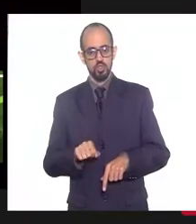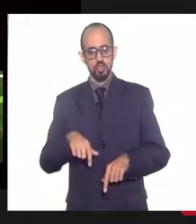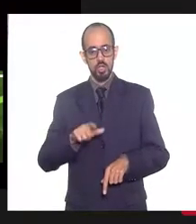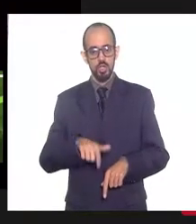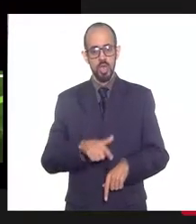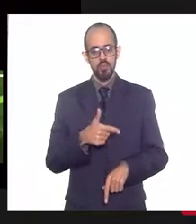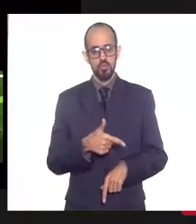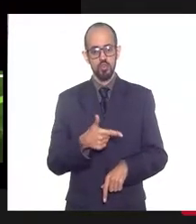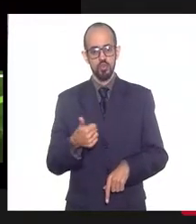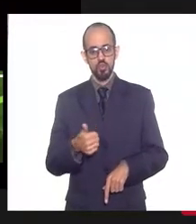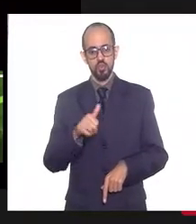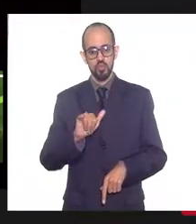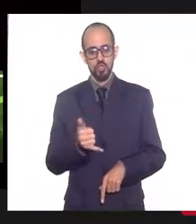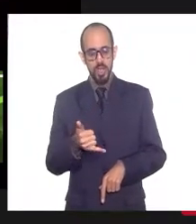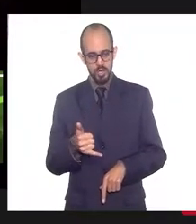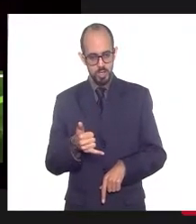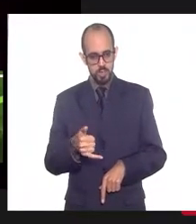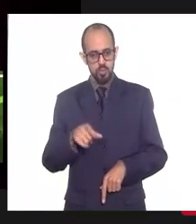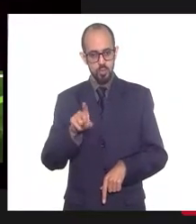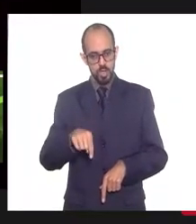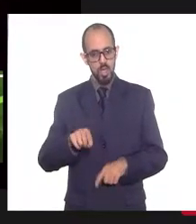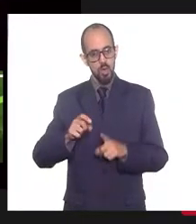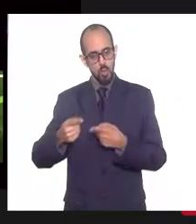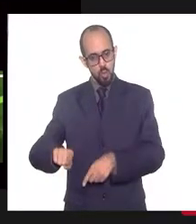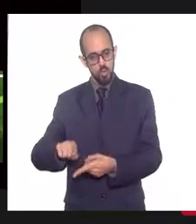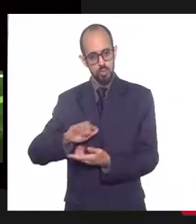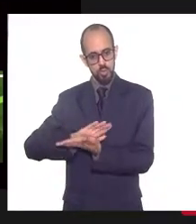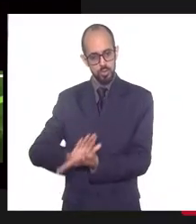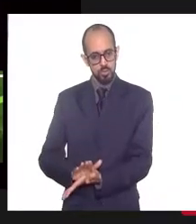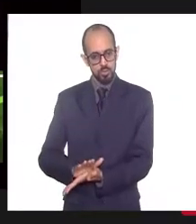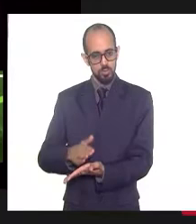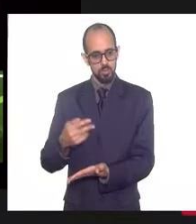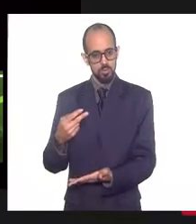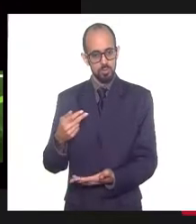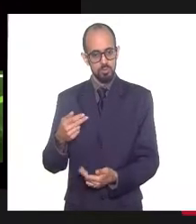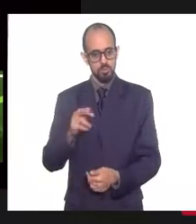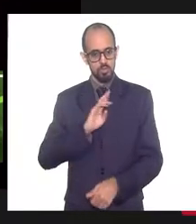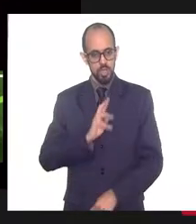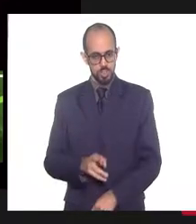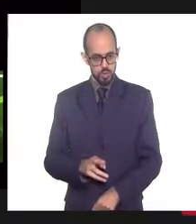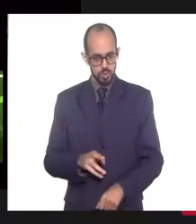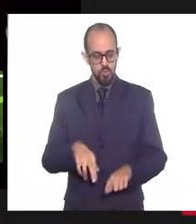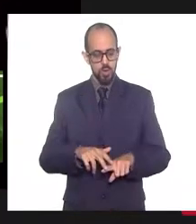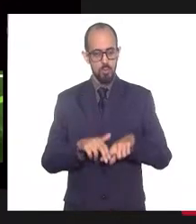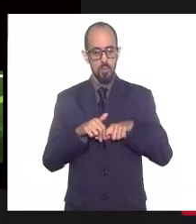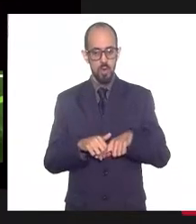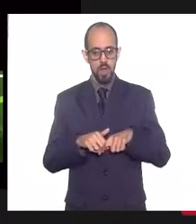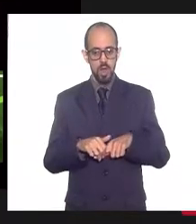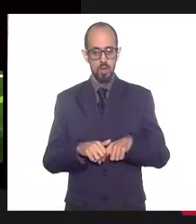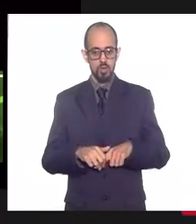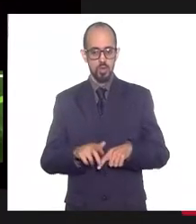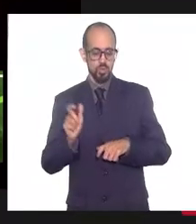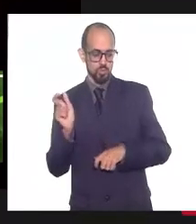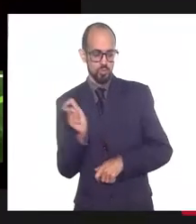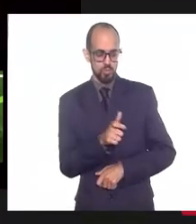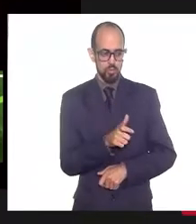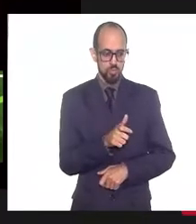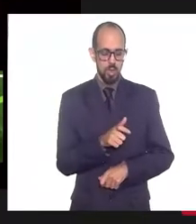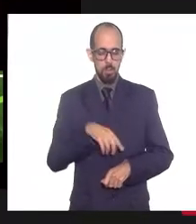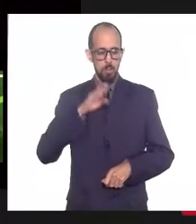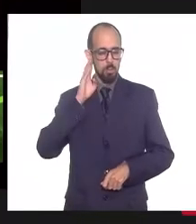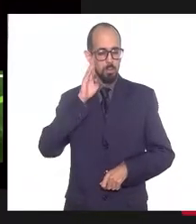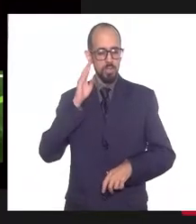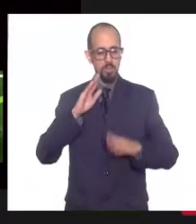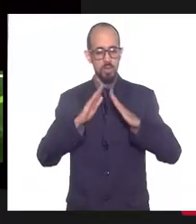janeiro, onde, infelizmente, por conta dos ataques desferidos pela Igreja Universal do Reino de Deus